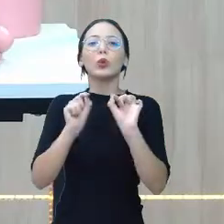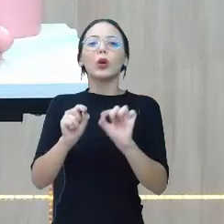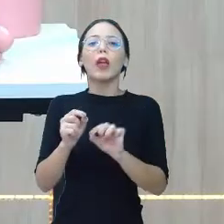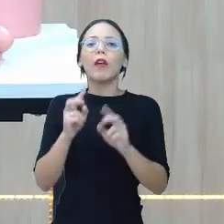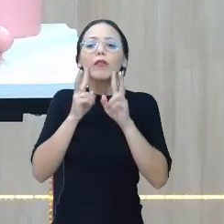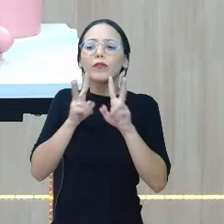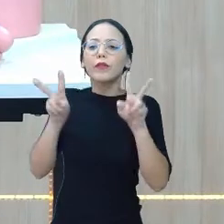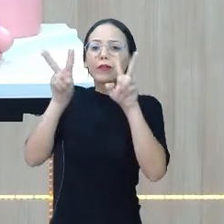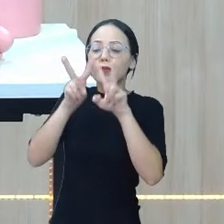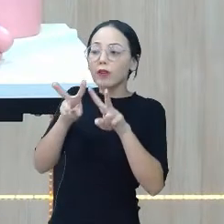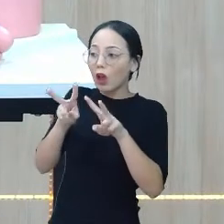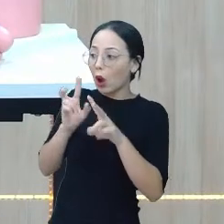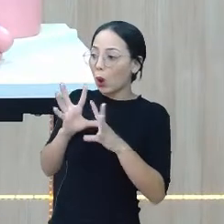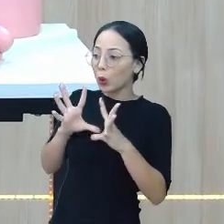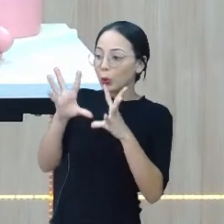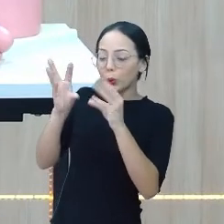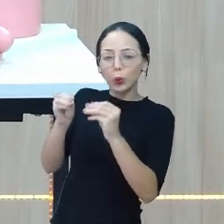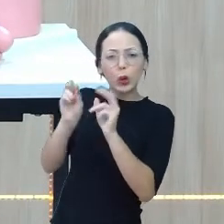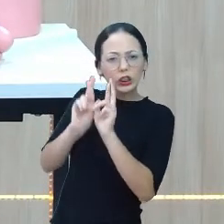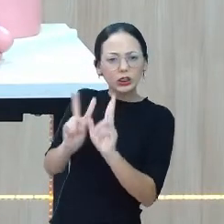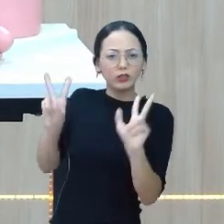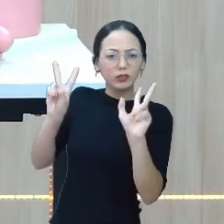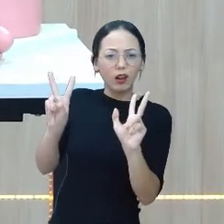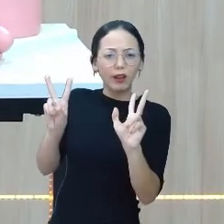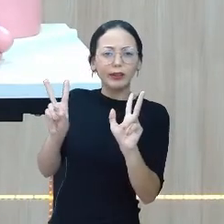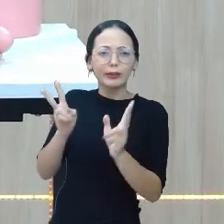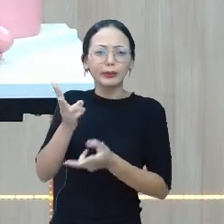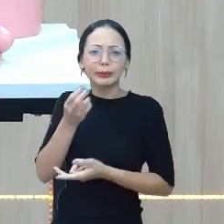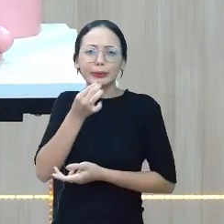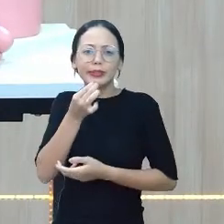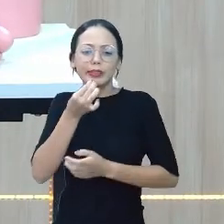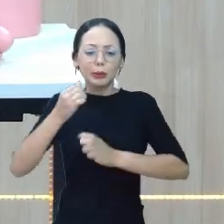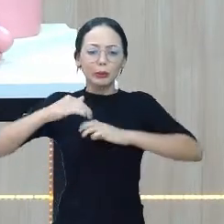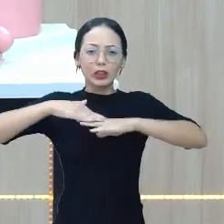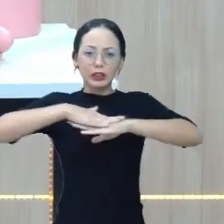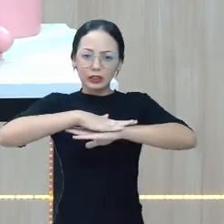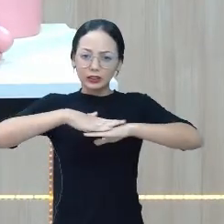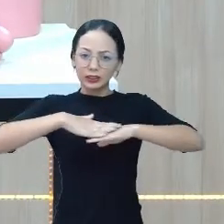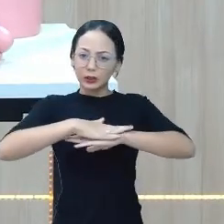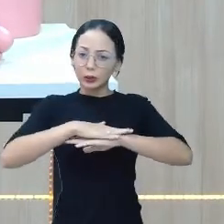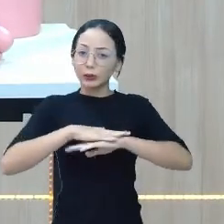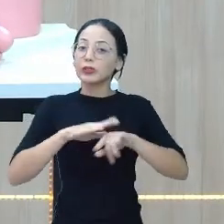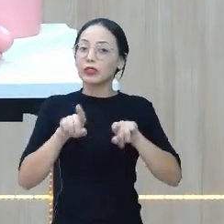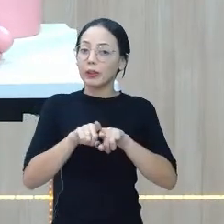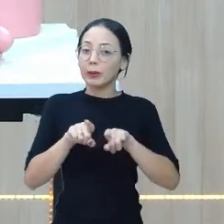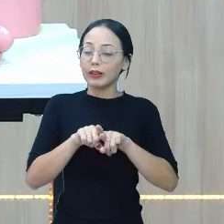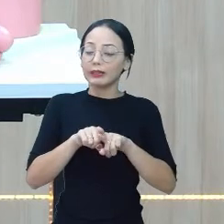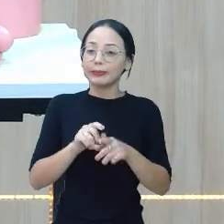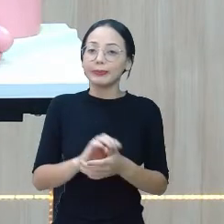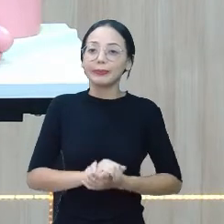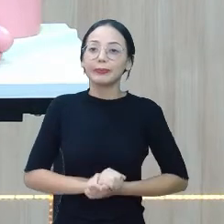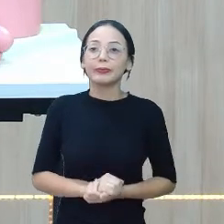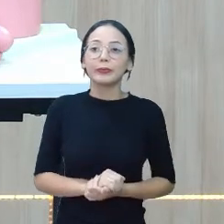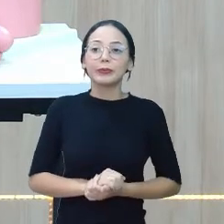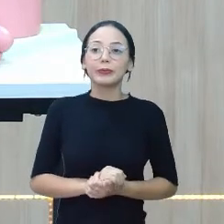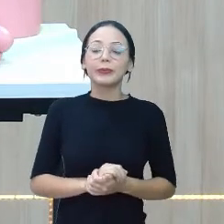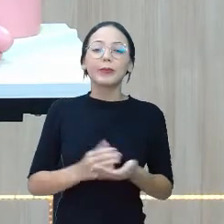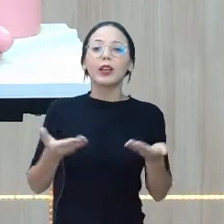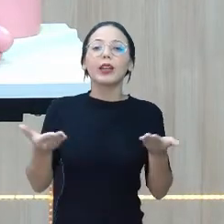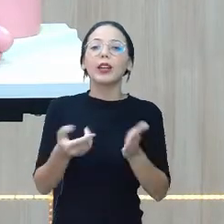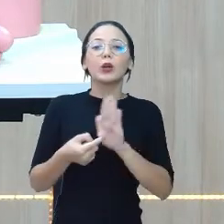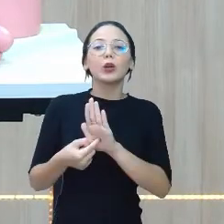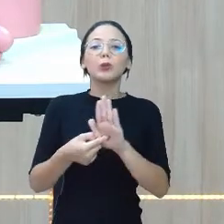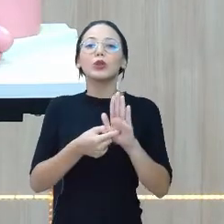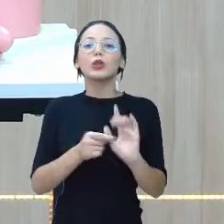tudo isso aqui é tão diferente, a questão dos tecidos também. E aí, eu estou trazendo para vocês